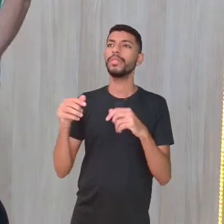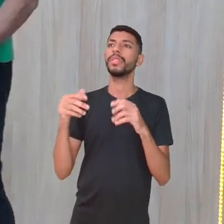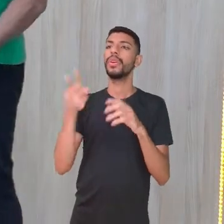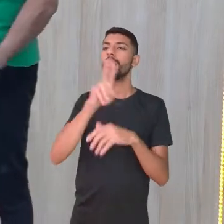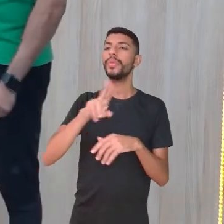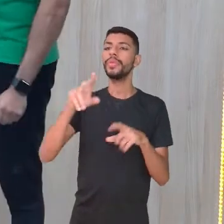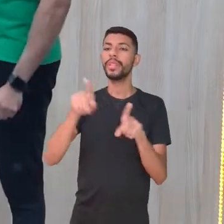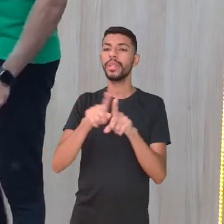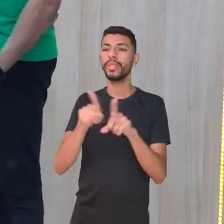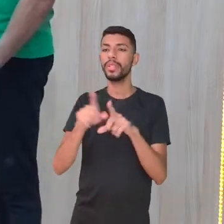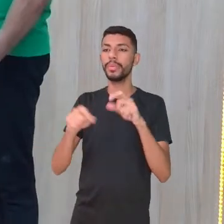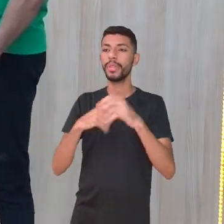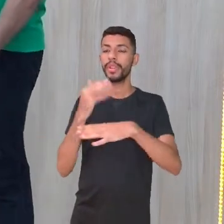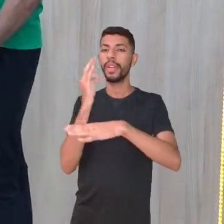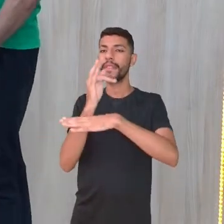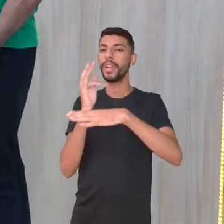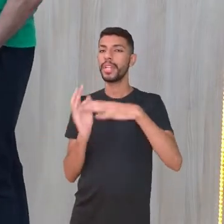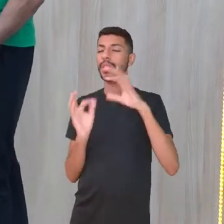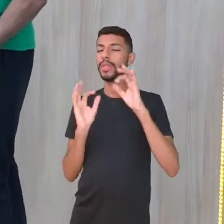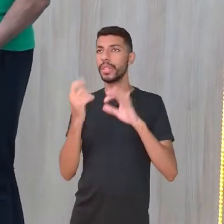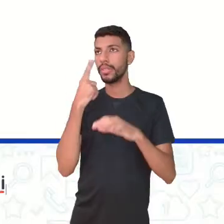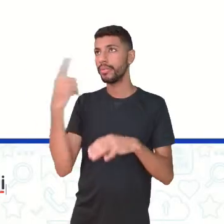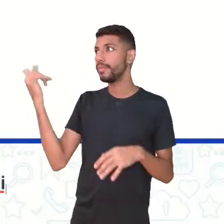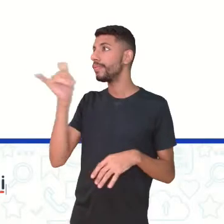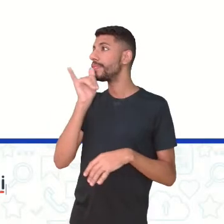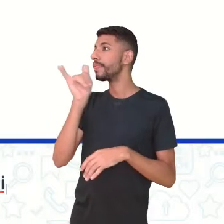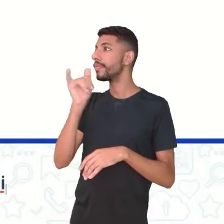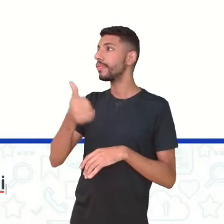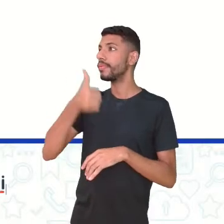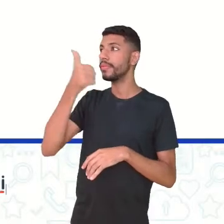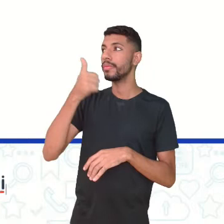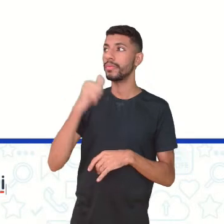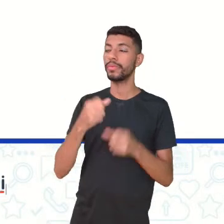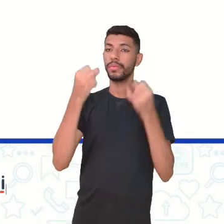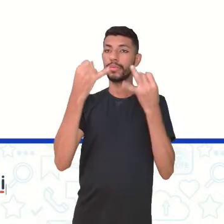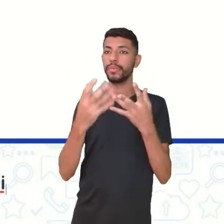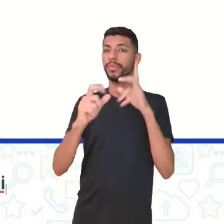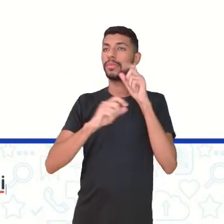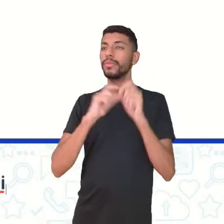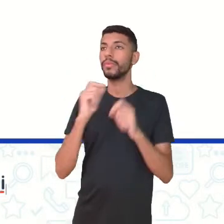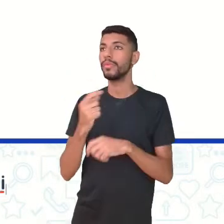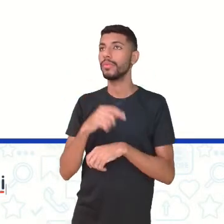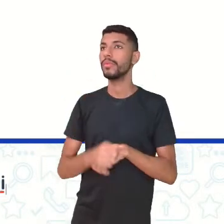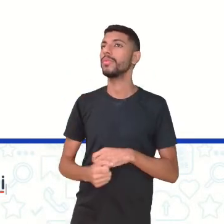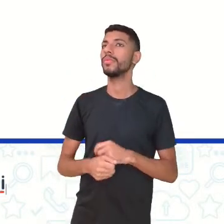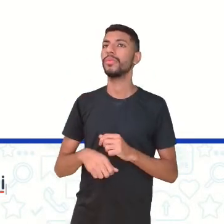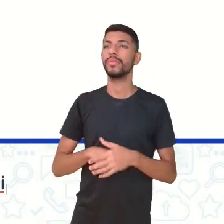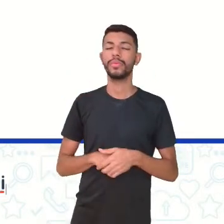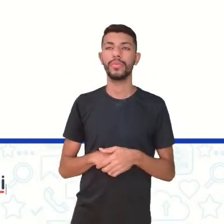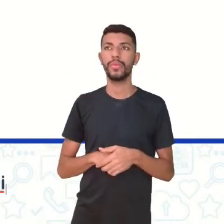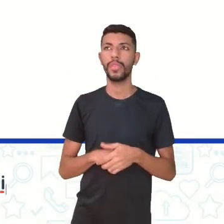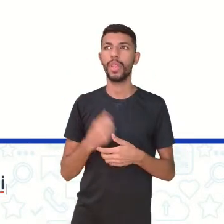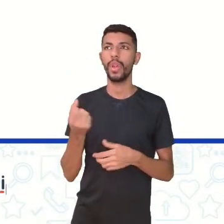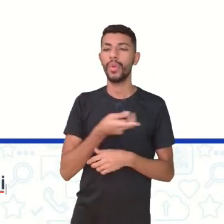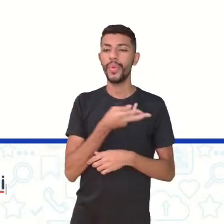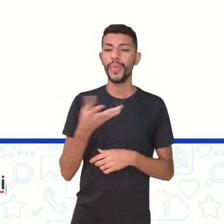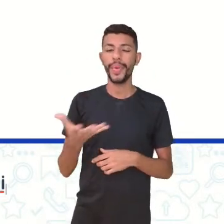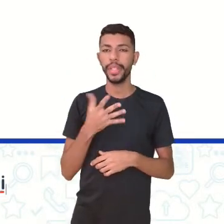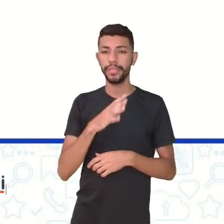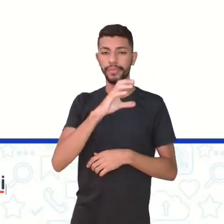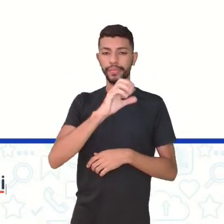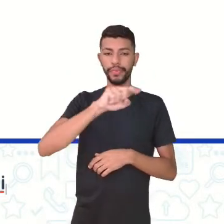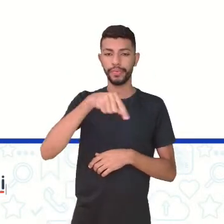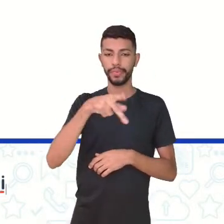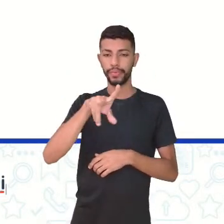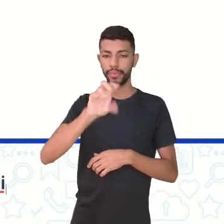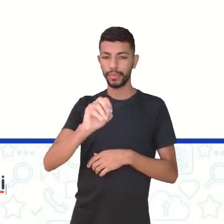frações, tá? O primeiro exemplo que eu trouxe aqui para vocês diz o seguinte: quantas vezes 50 centavos